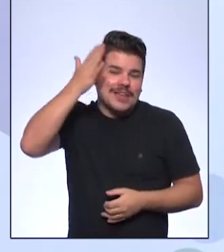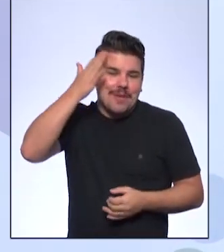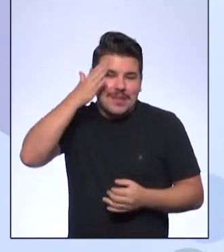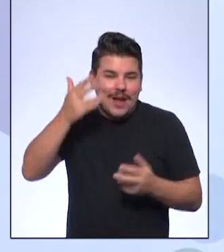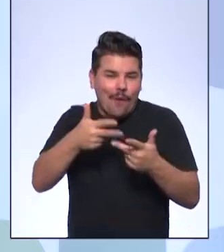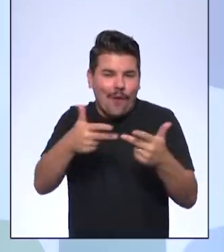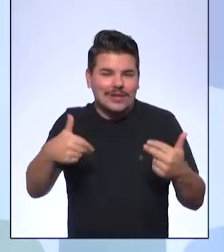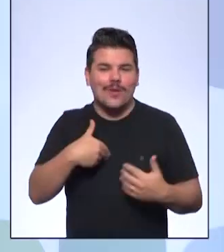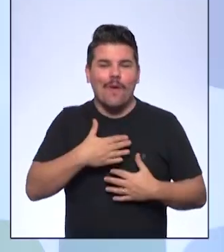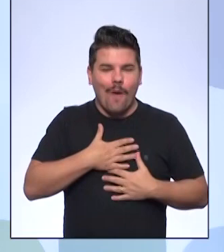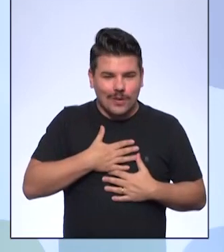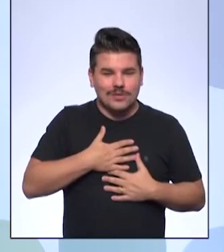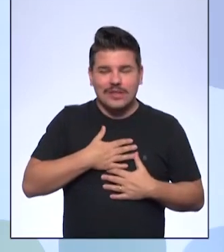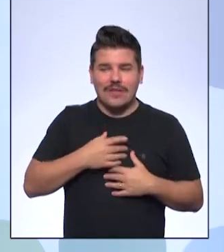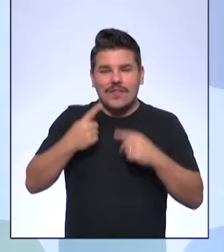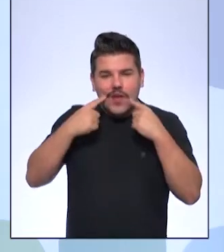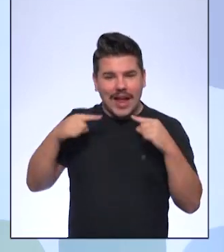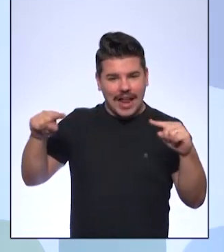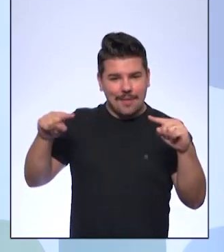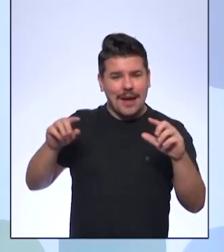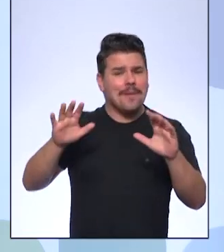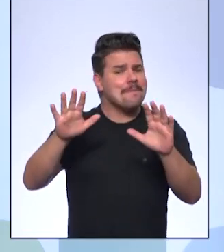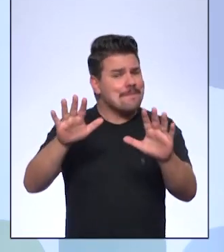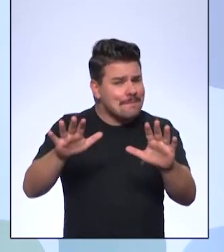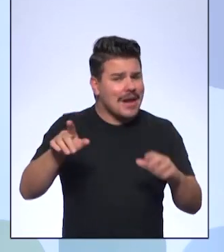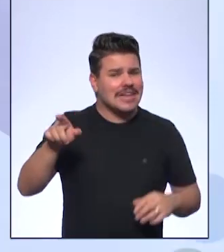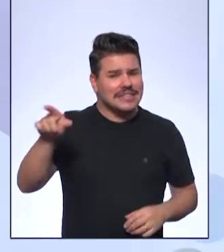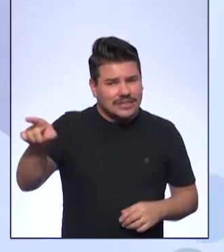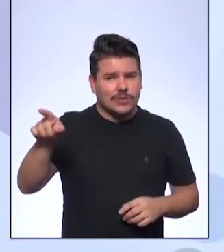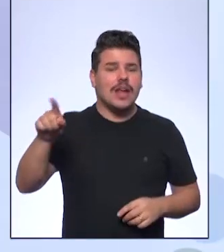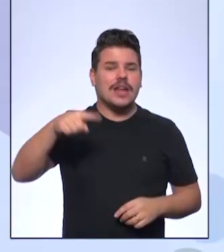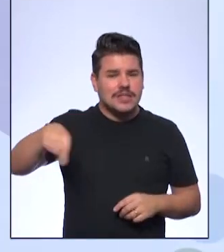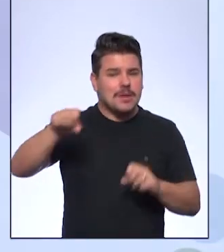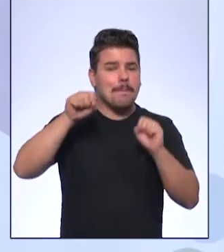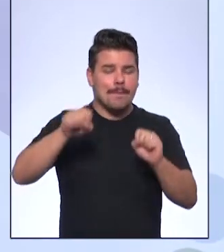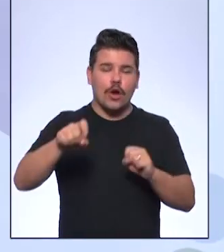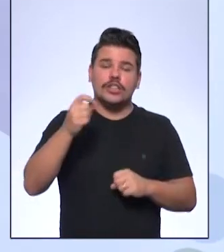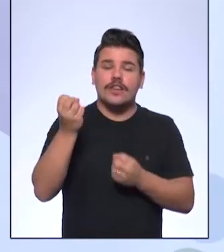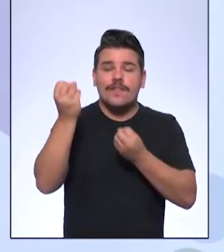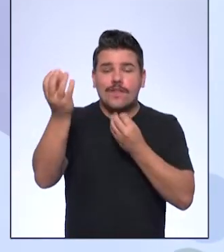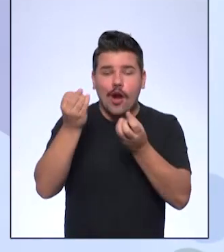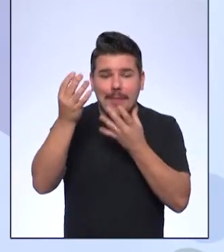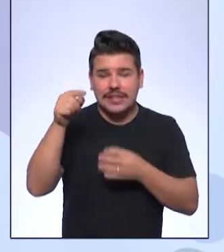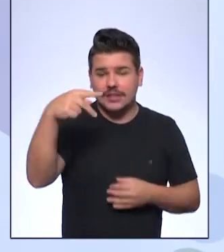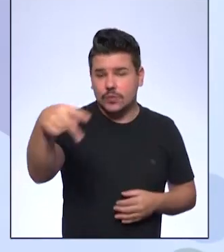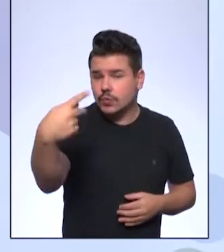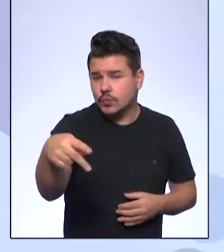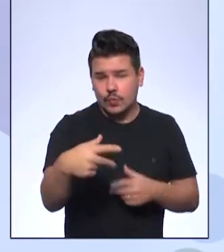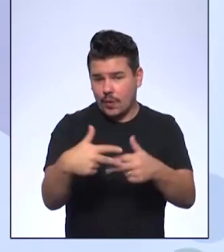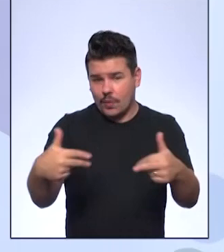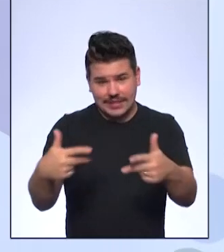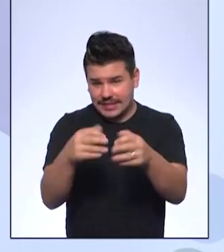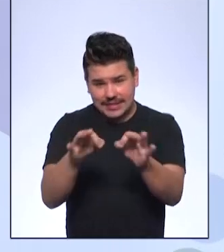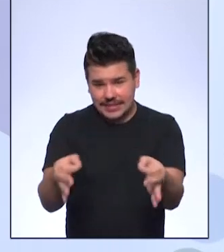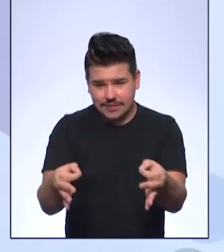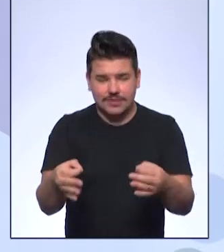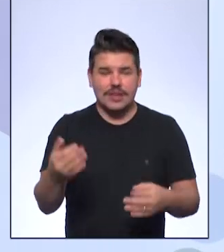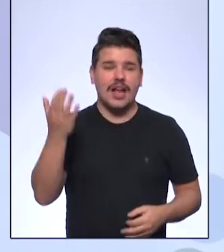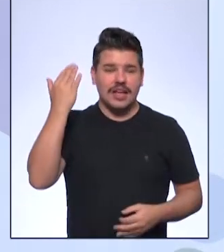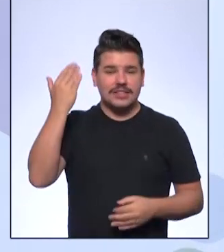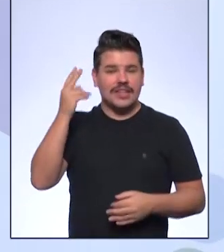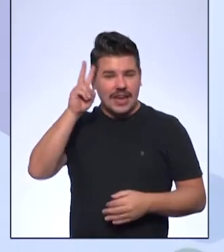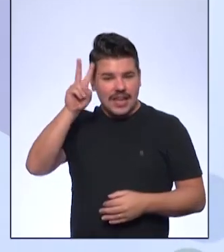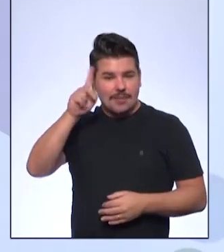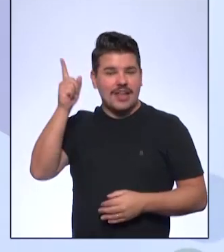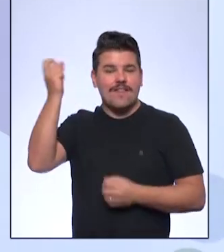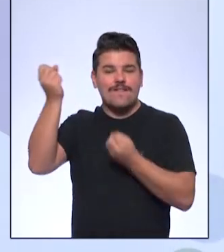que a gente gosta. Mas isso também significa que eles podem pegar seus dados por outros motivos. Como a gente viu aí que houve vazamento,